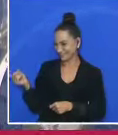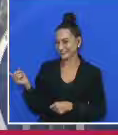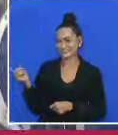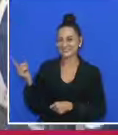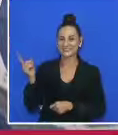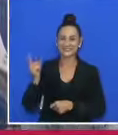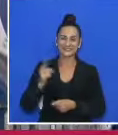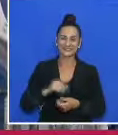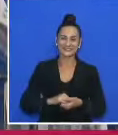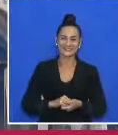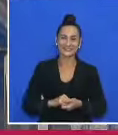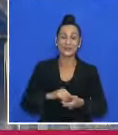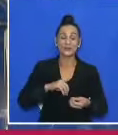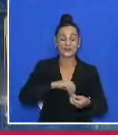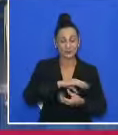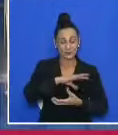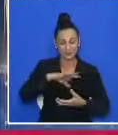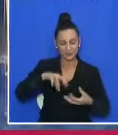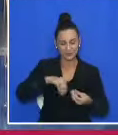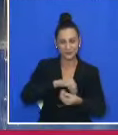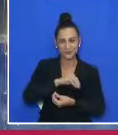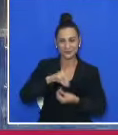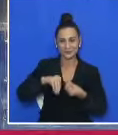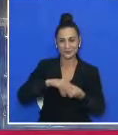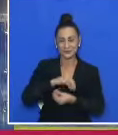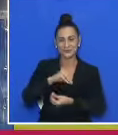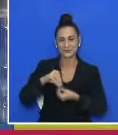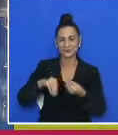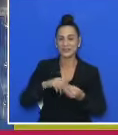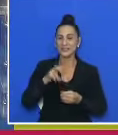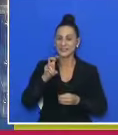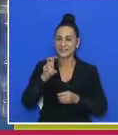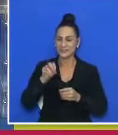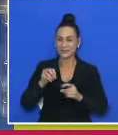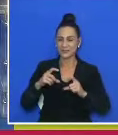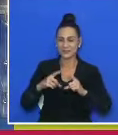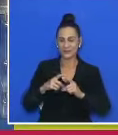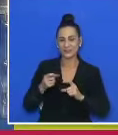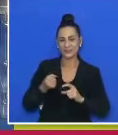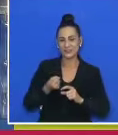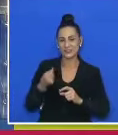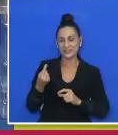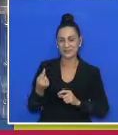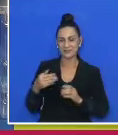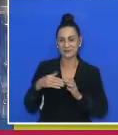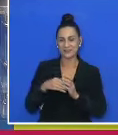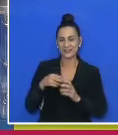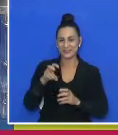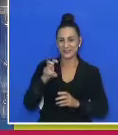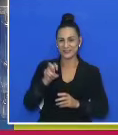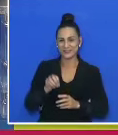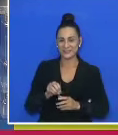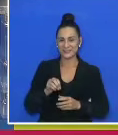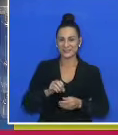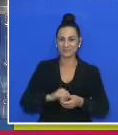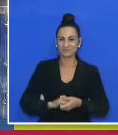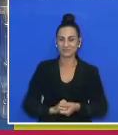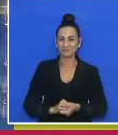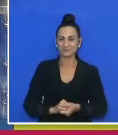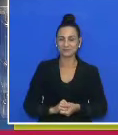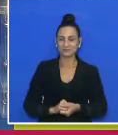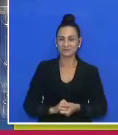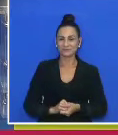Valendo! Globo recarregado, embaralhando 50 bolas numeradas de 01 a 50.